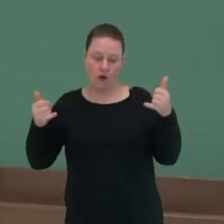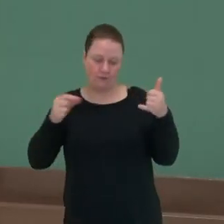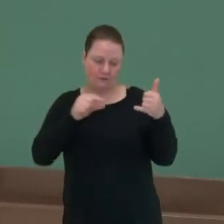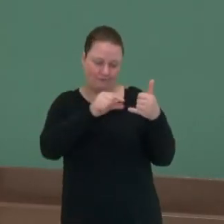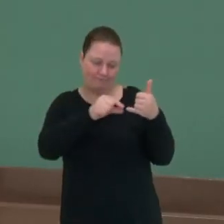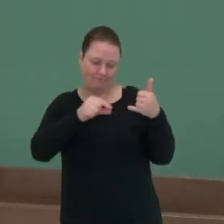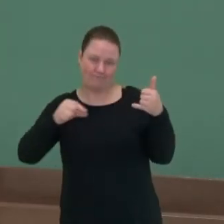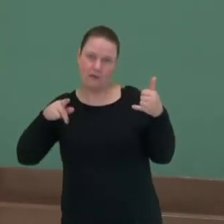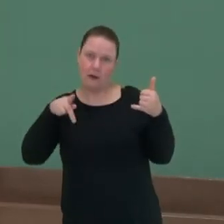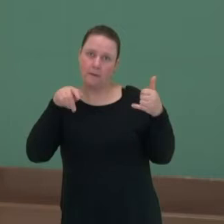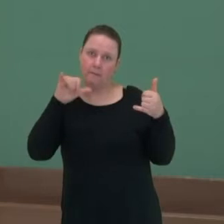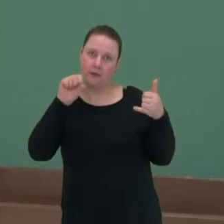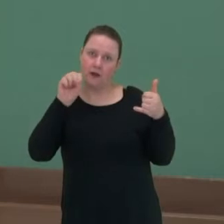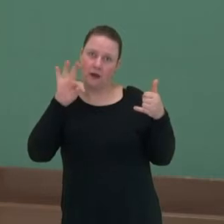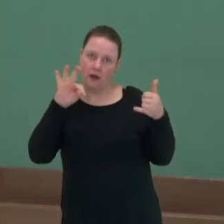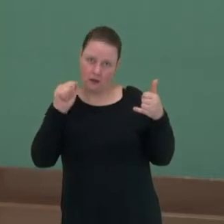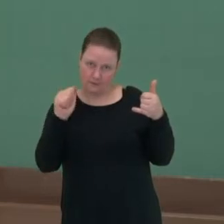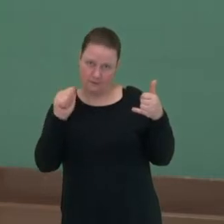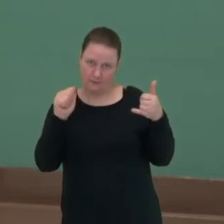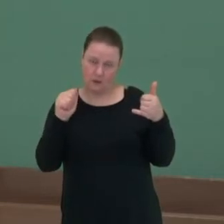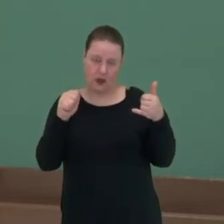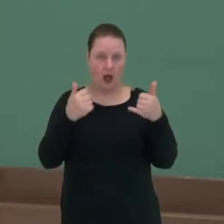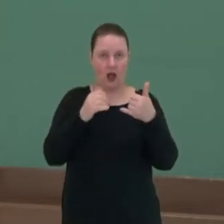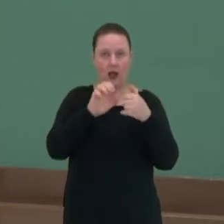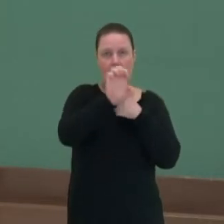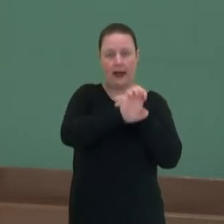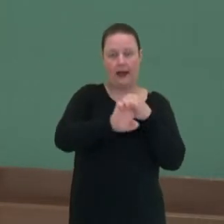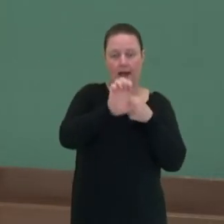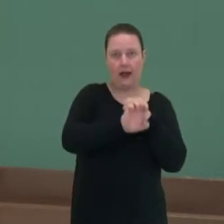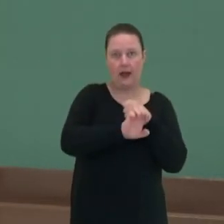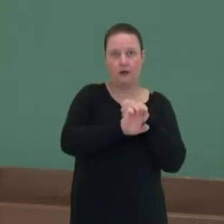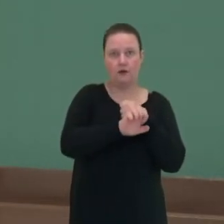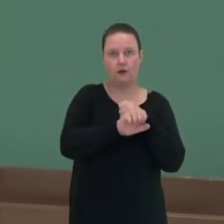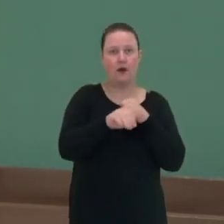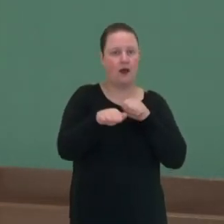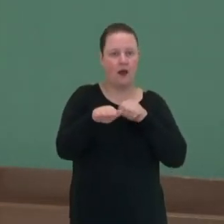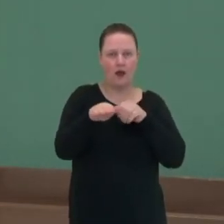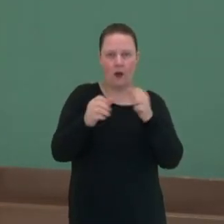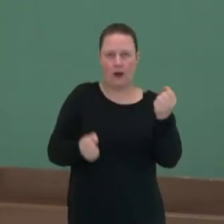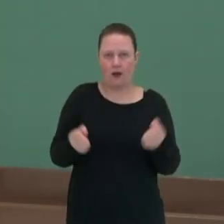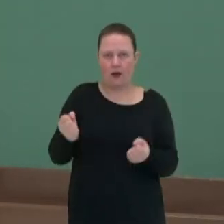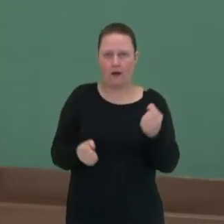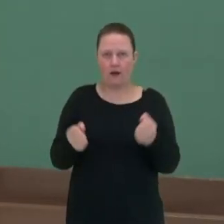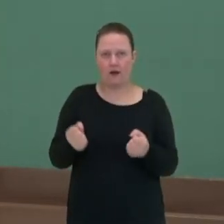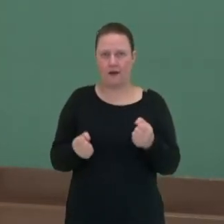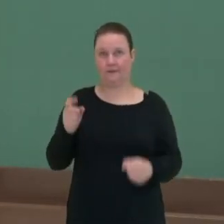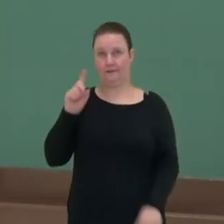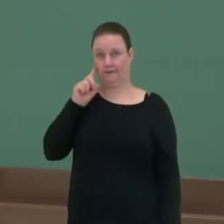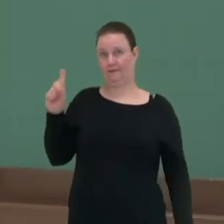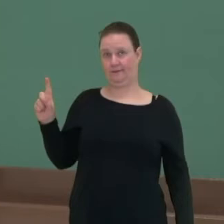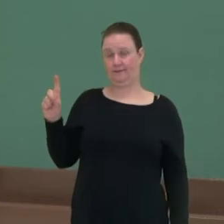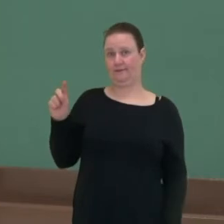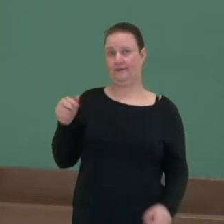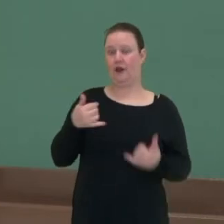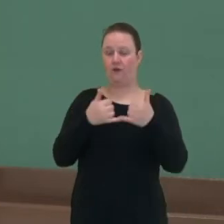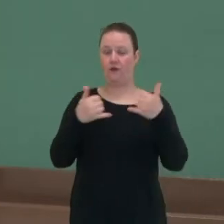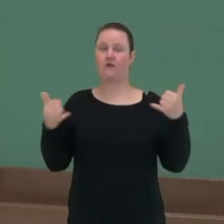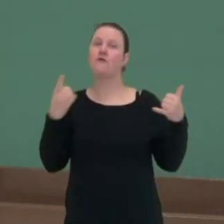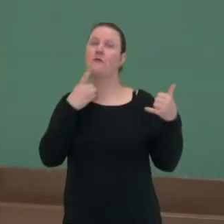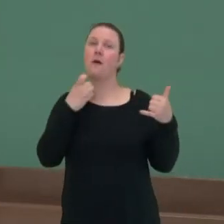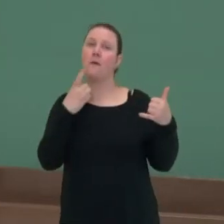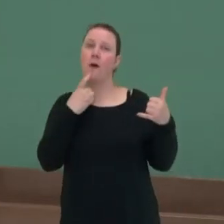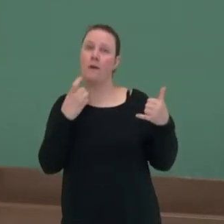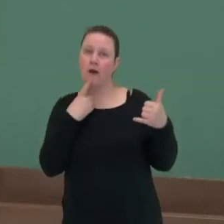E os elétrons são os carrinhos. Repare aqui no movimento, o fio em vermelho e as bolinhas